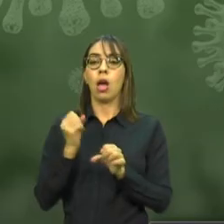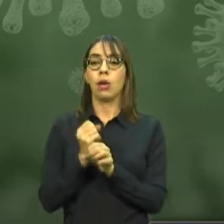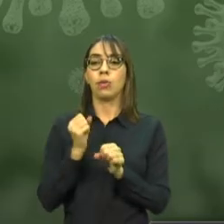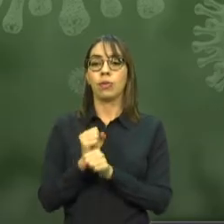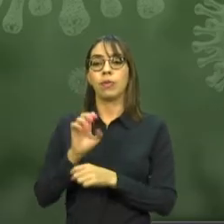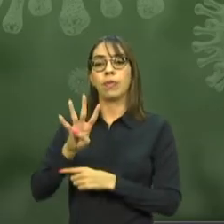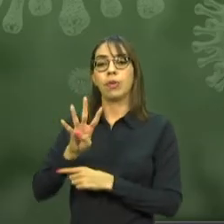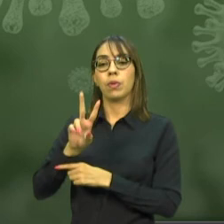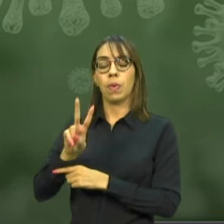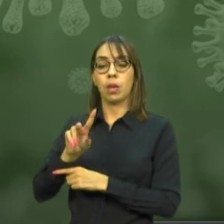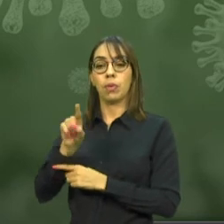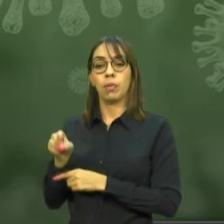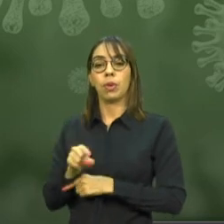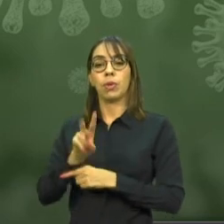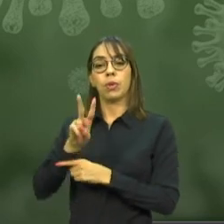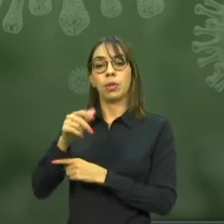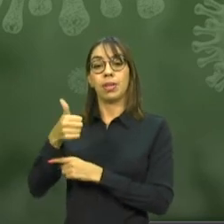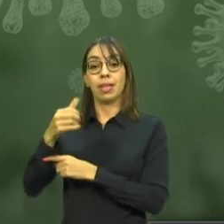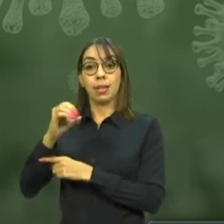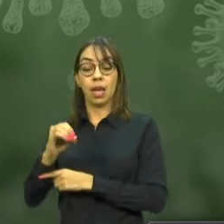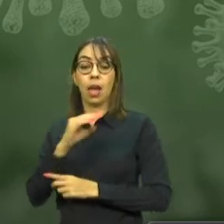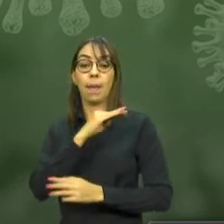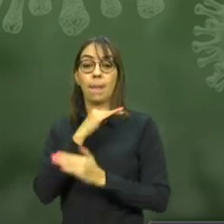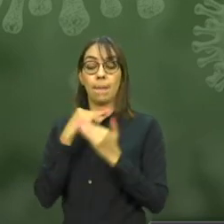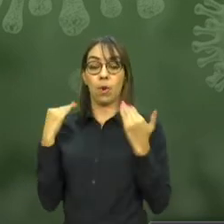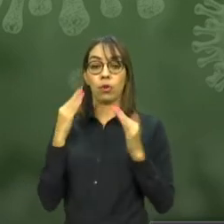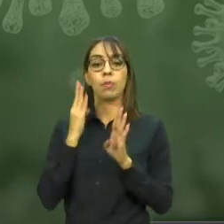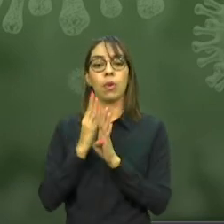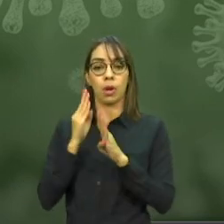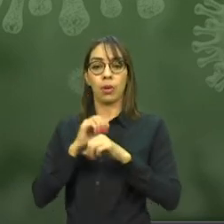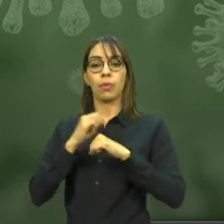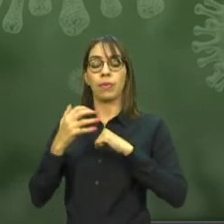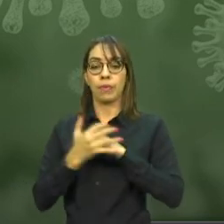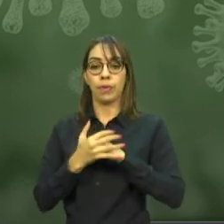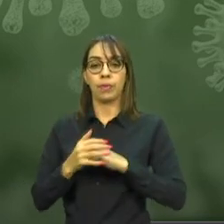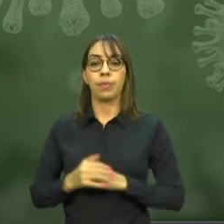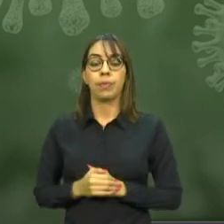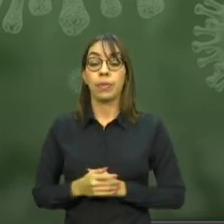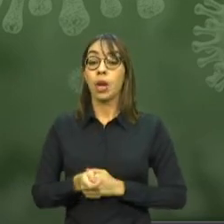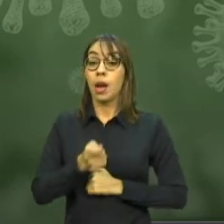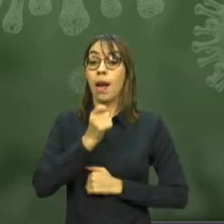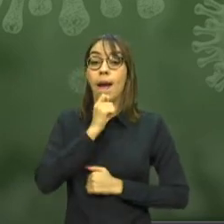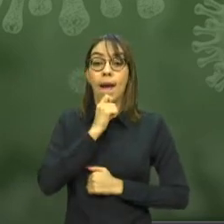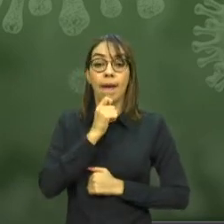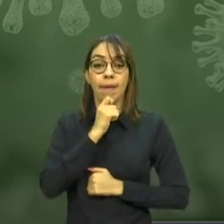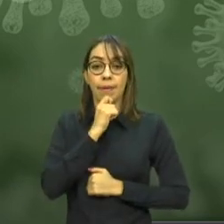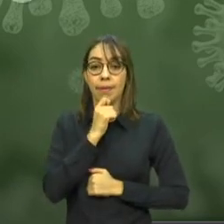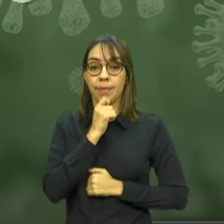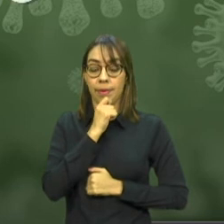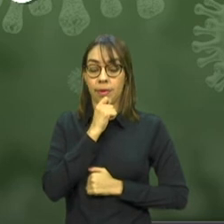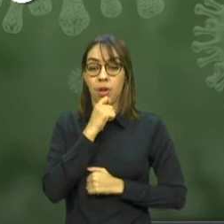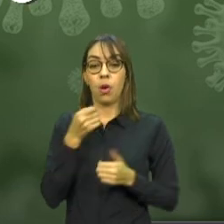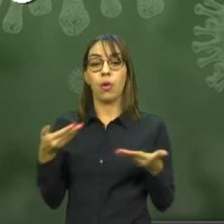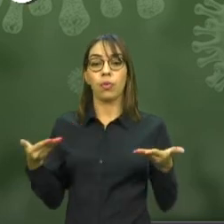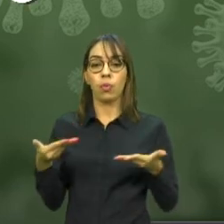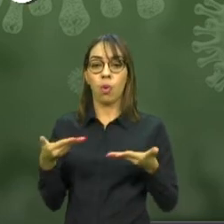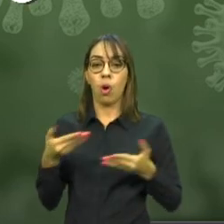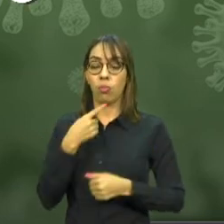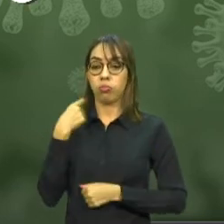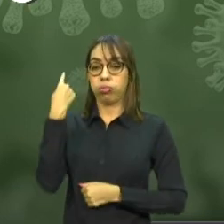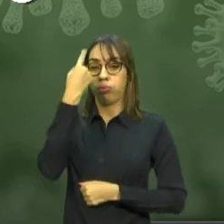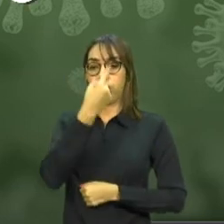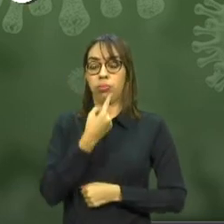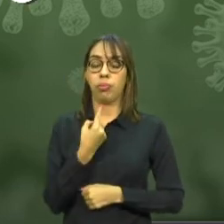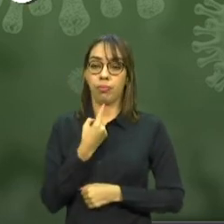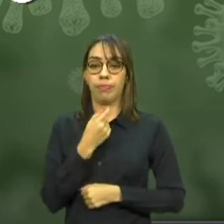24.210 óbitos por causa da doença. Nenhuma morte por Covid-19 foi registrada pelo sistema nas últimas 24